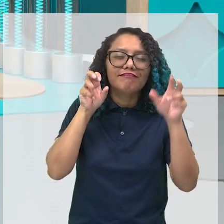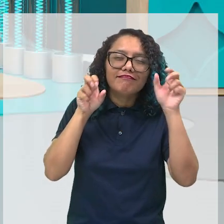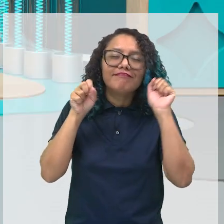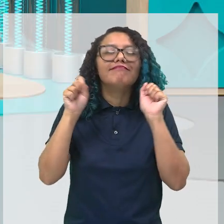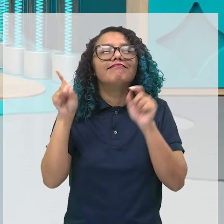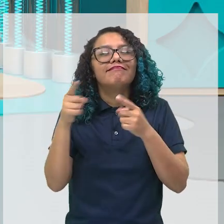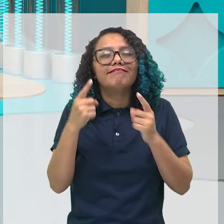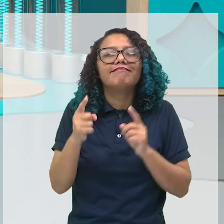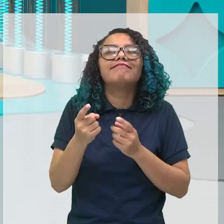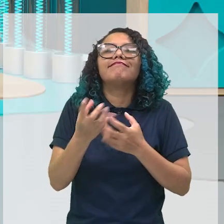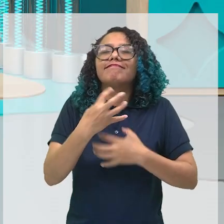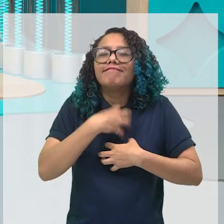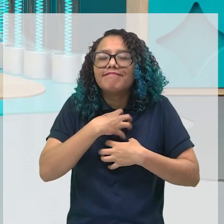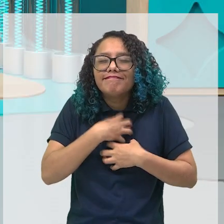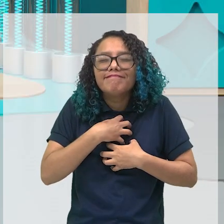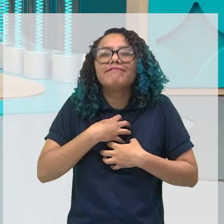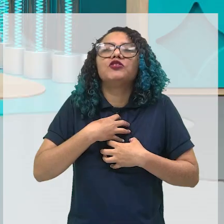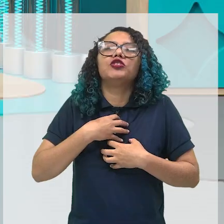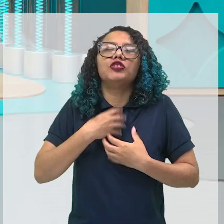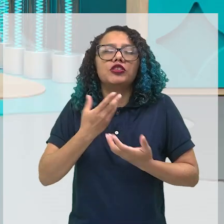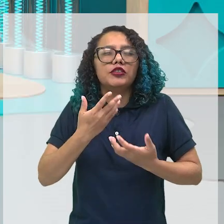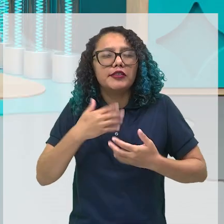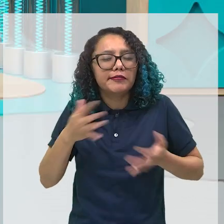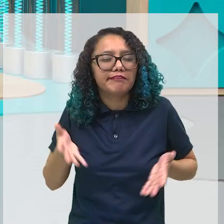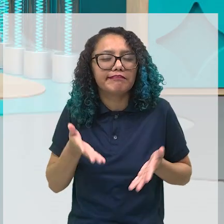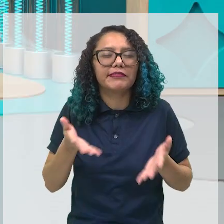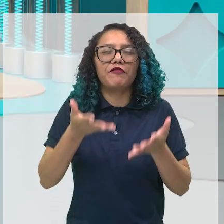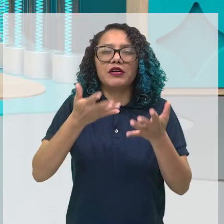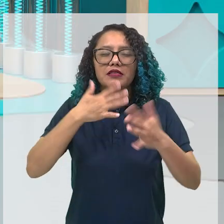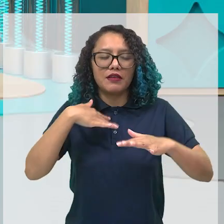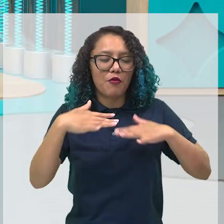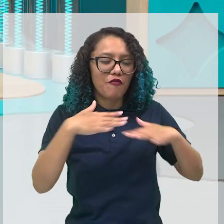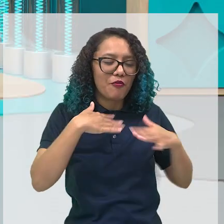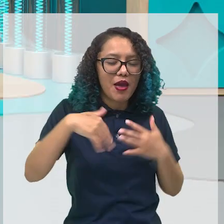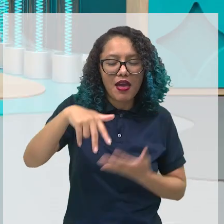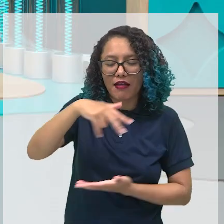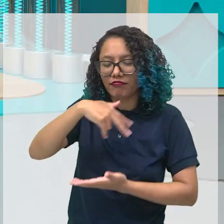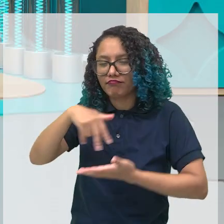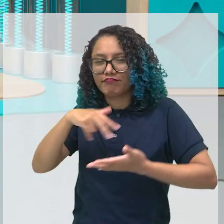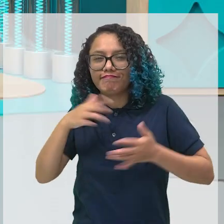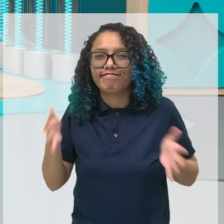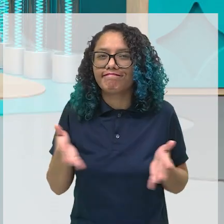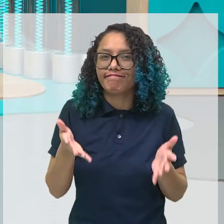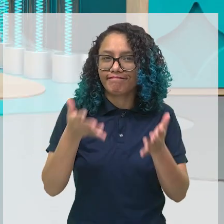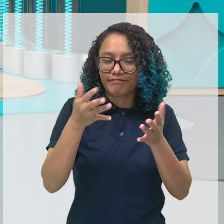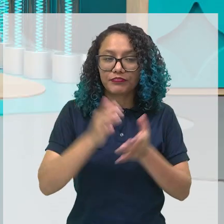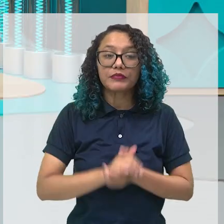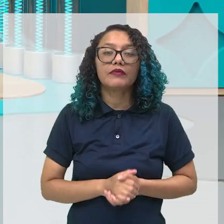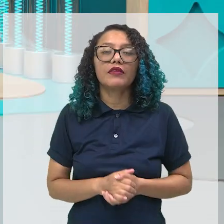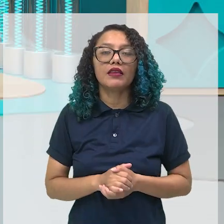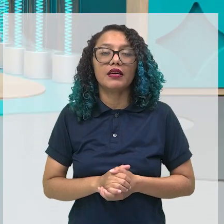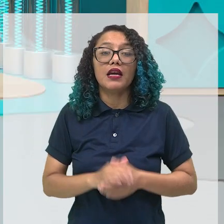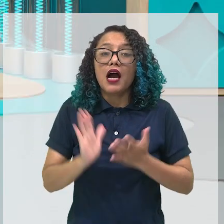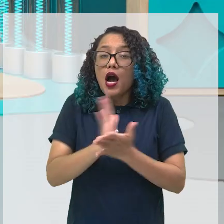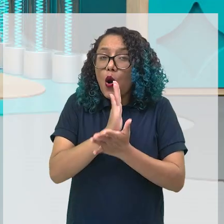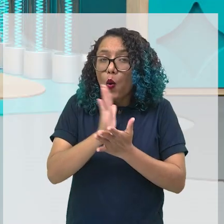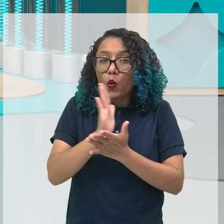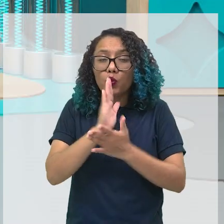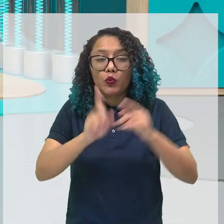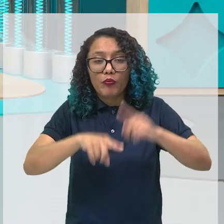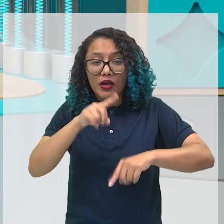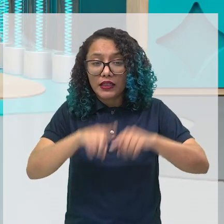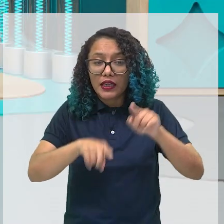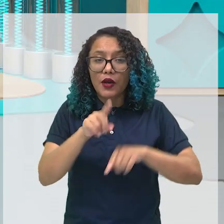transmitir isso para o coração e para o corpo, tá bom? Alguns dos instrumentos típicos utilizados ali